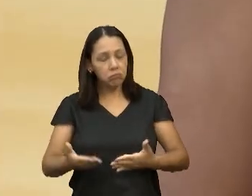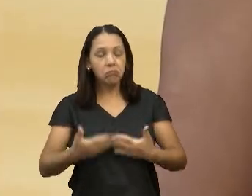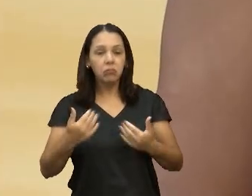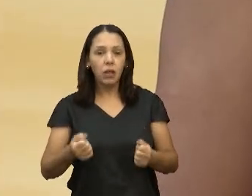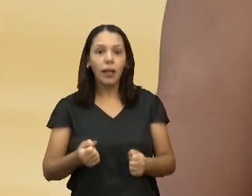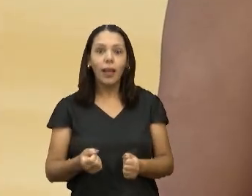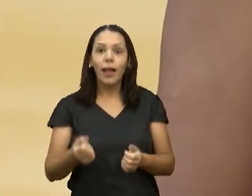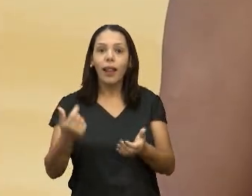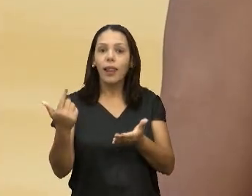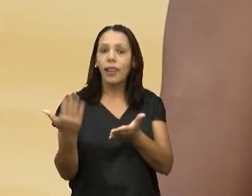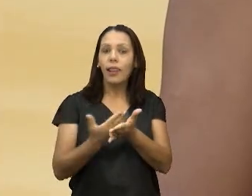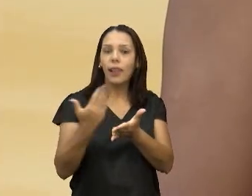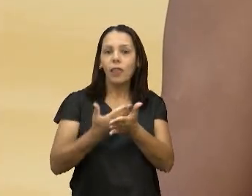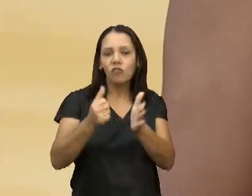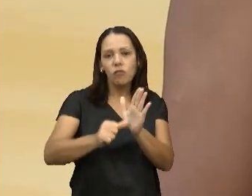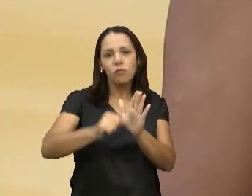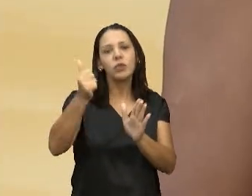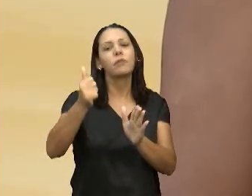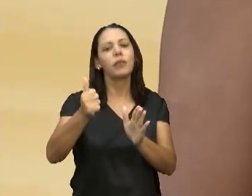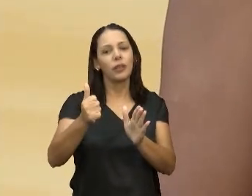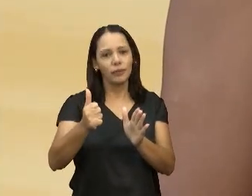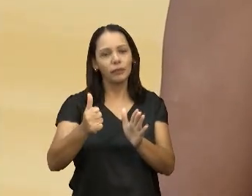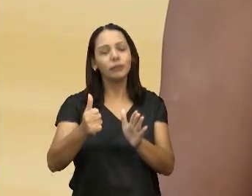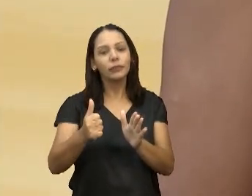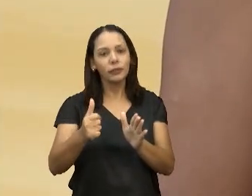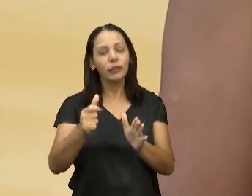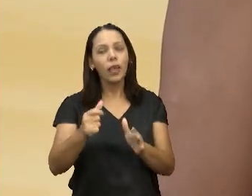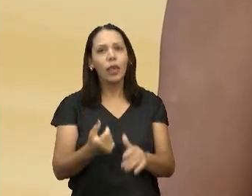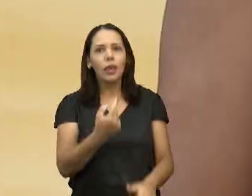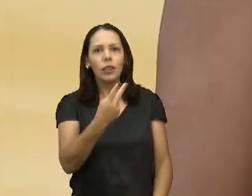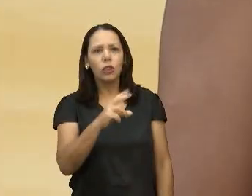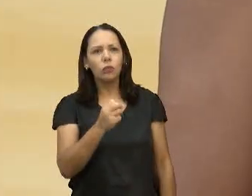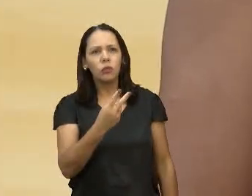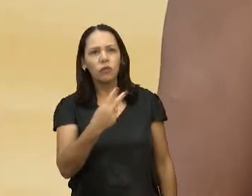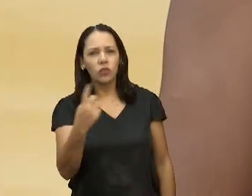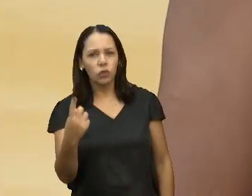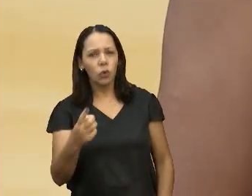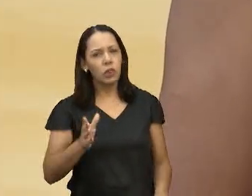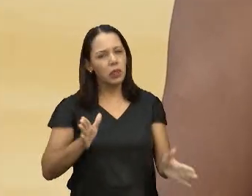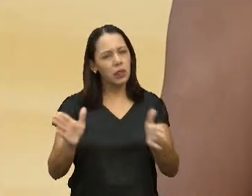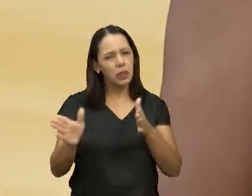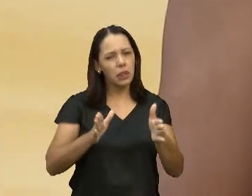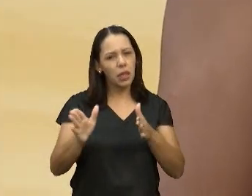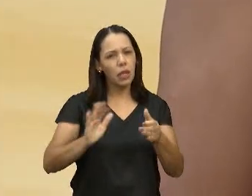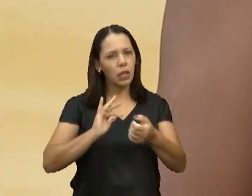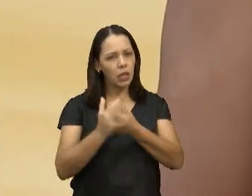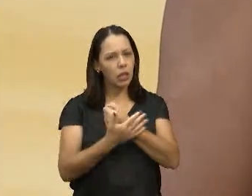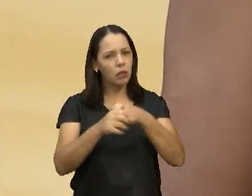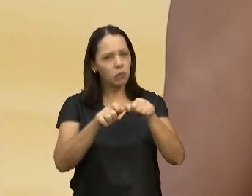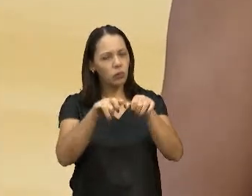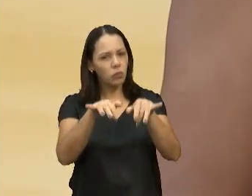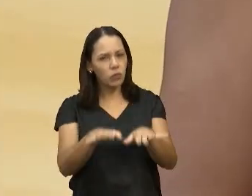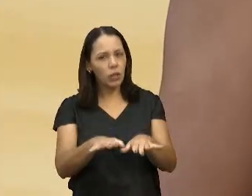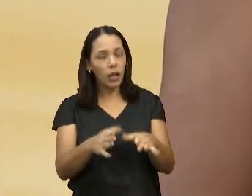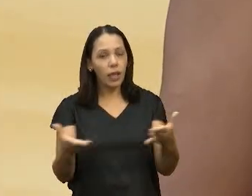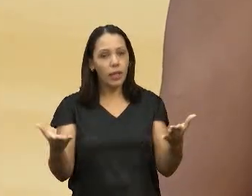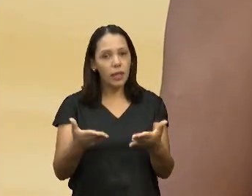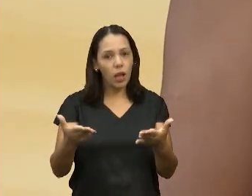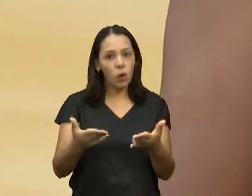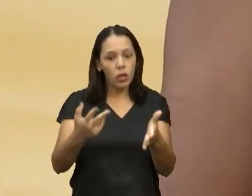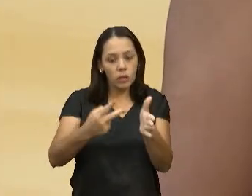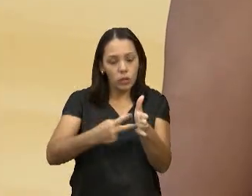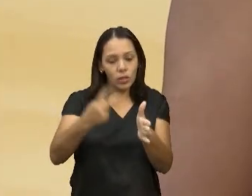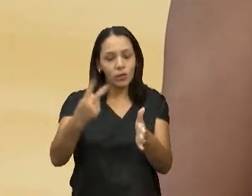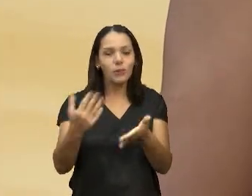primeiro livro em 2021, ali na pandemia, né, com a Lei Aldir Blanc. E esse ano estou publicando meu